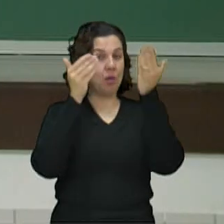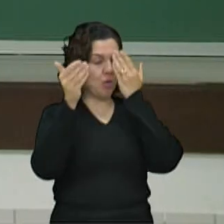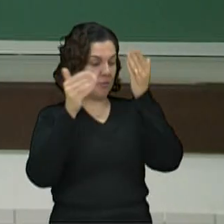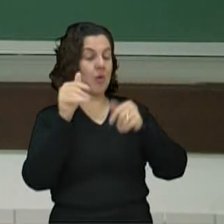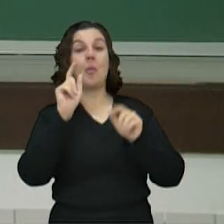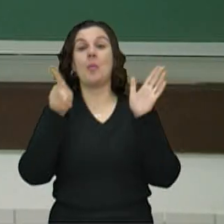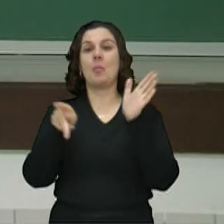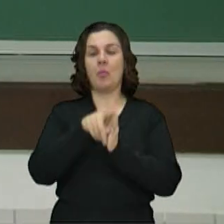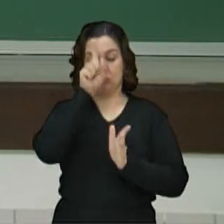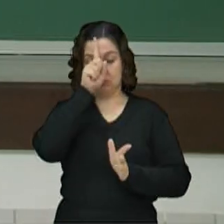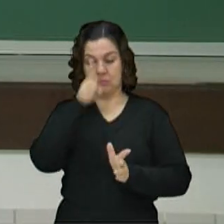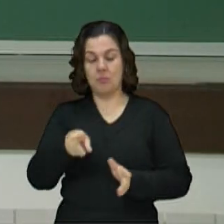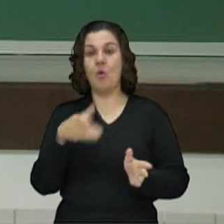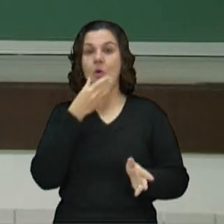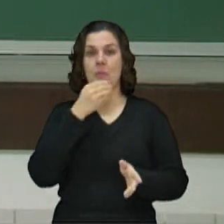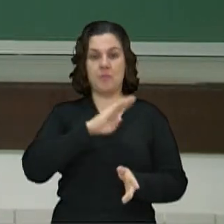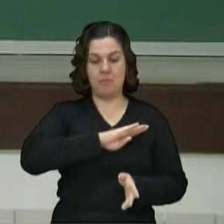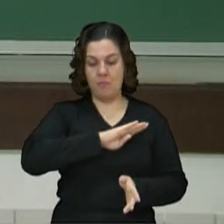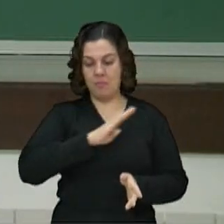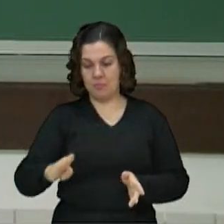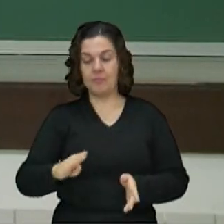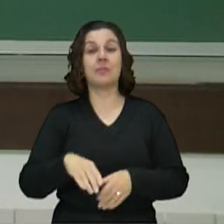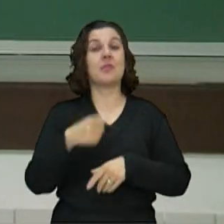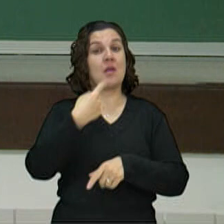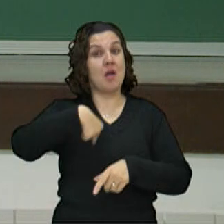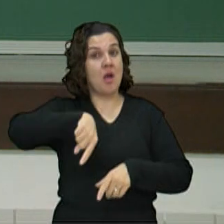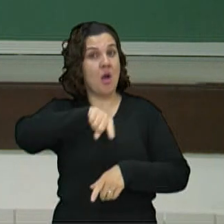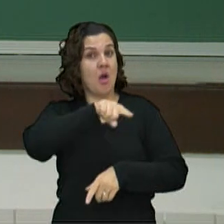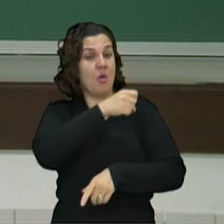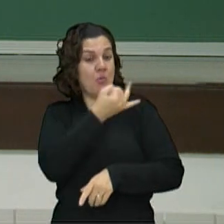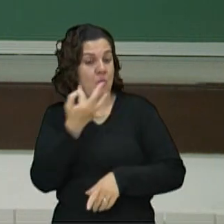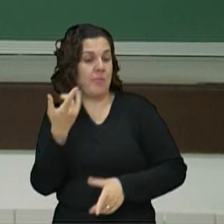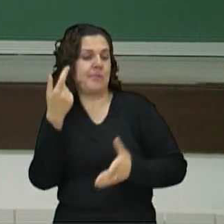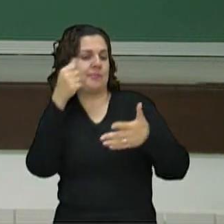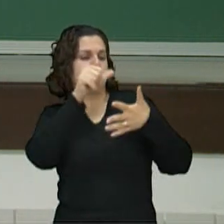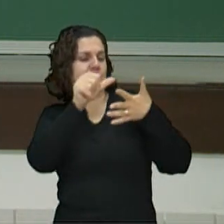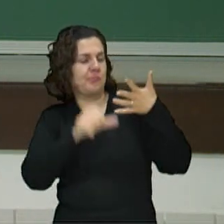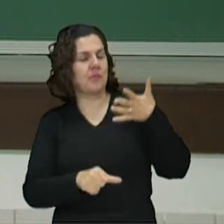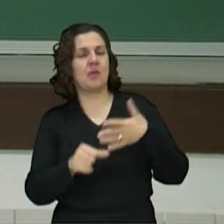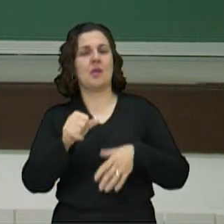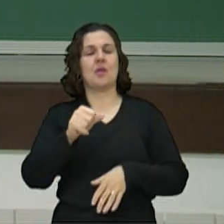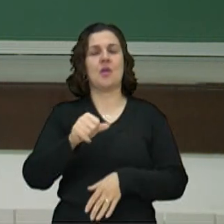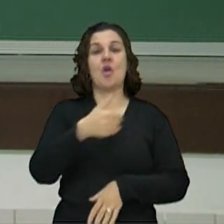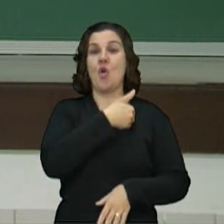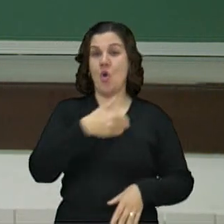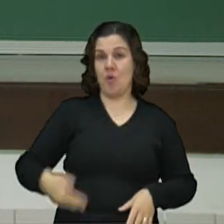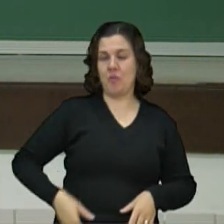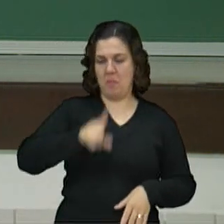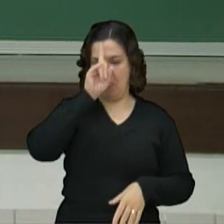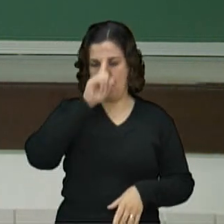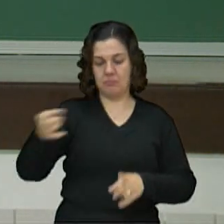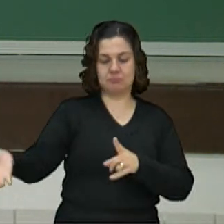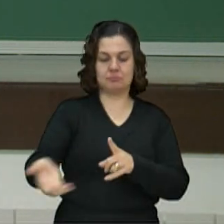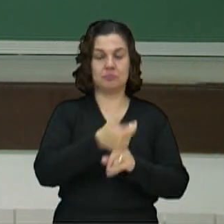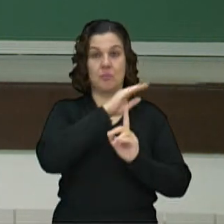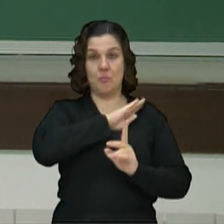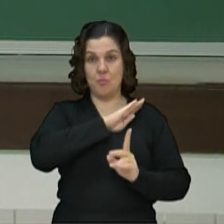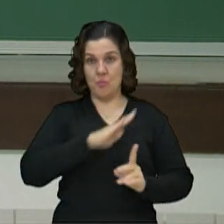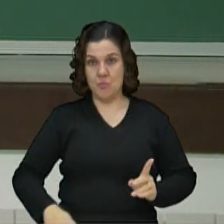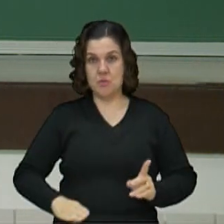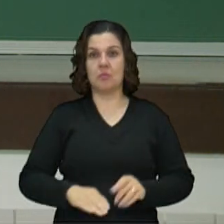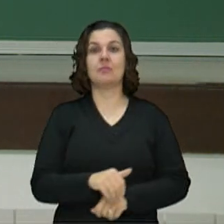o governo do Mussolini, algumas características desse governo do Mussolini, um governo fascista na